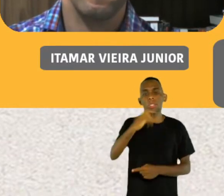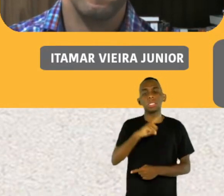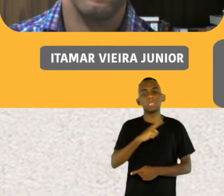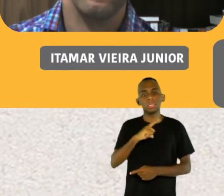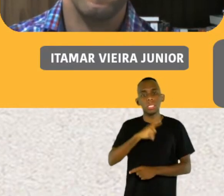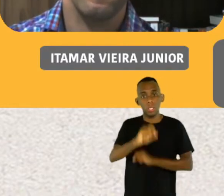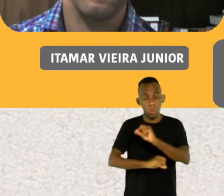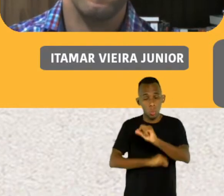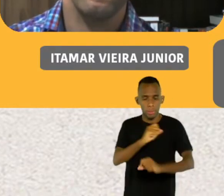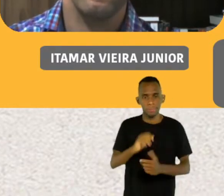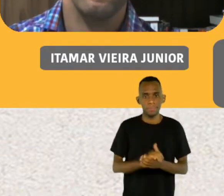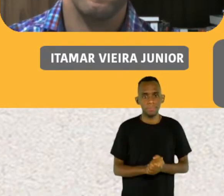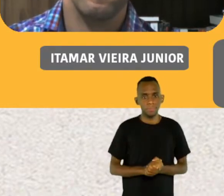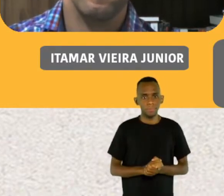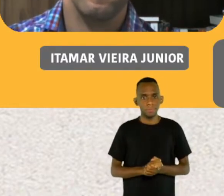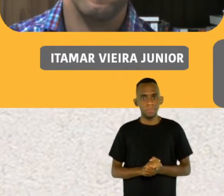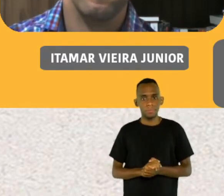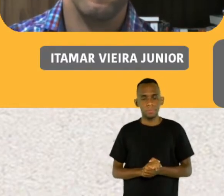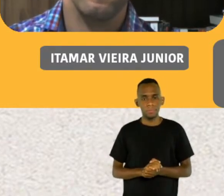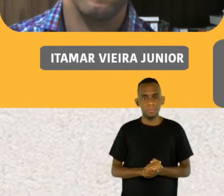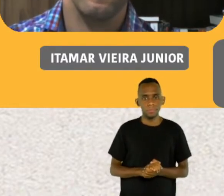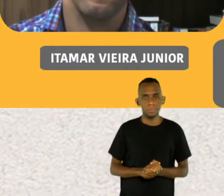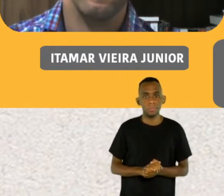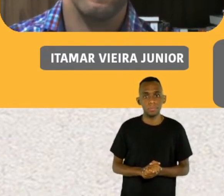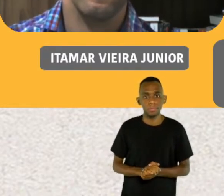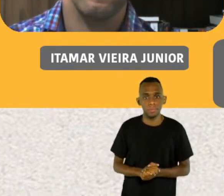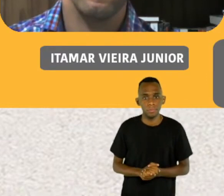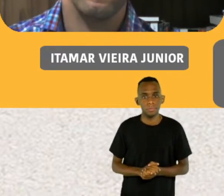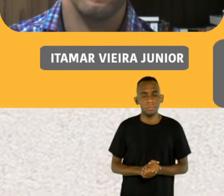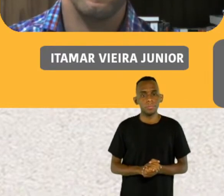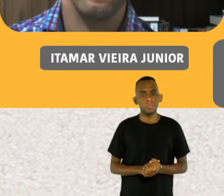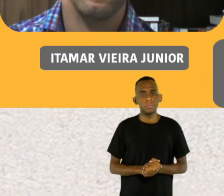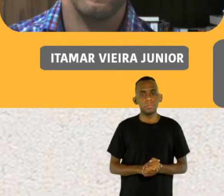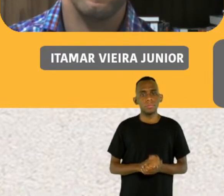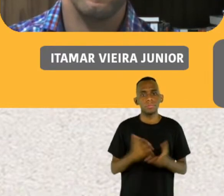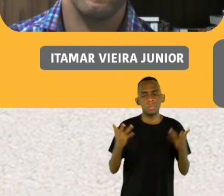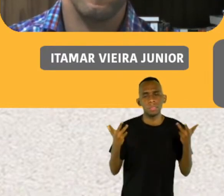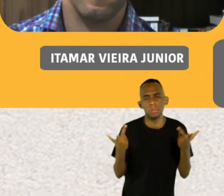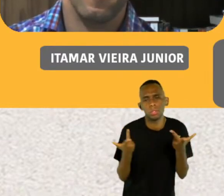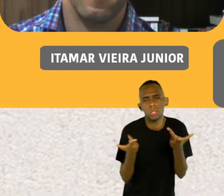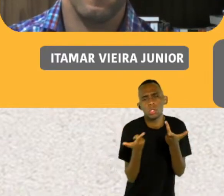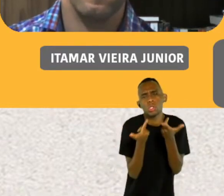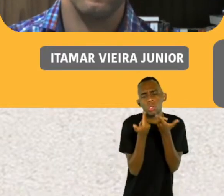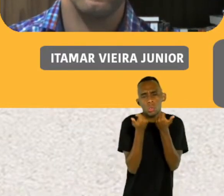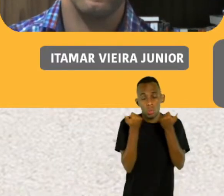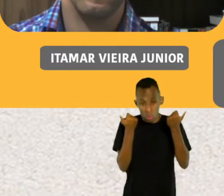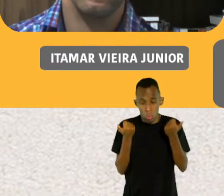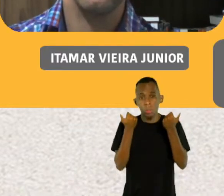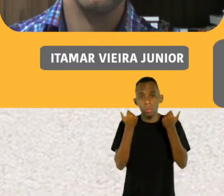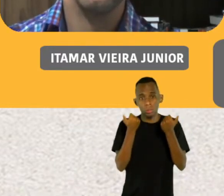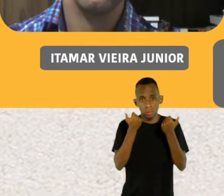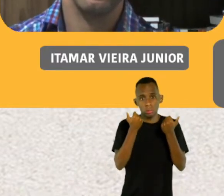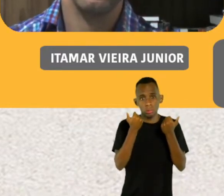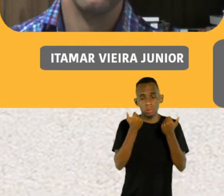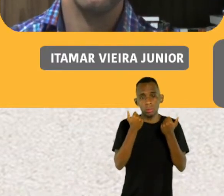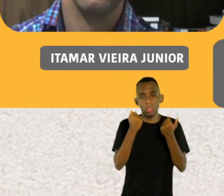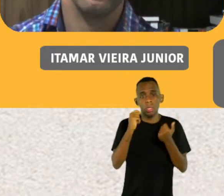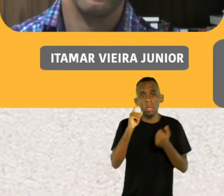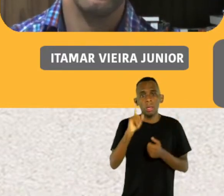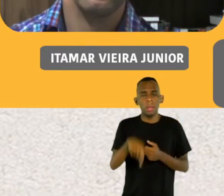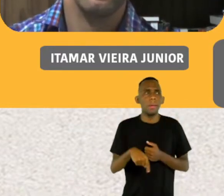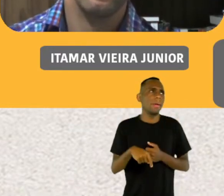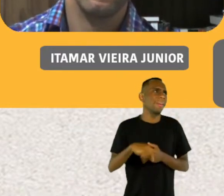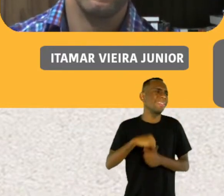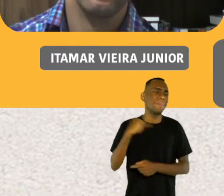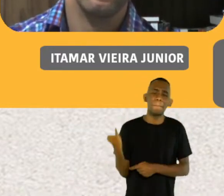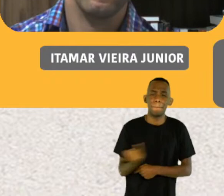você. Mas ele, por causa dos seus encantos, ele é um livro que virou best-seller. Isso é de enorme